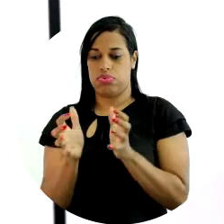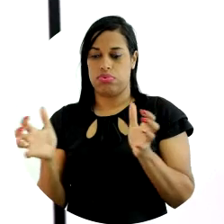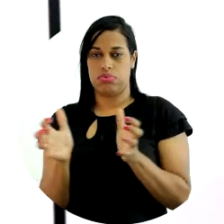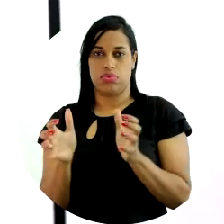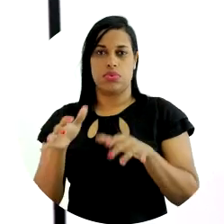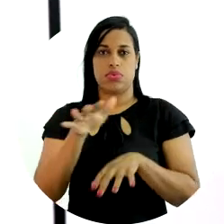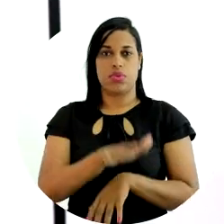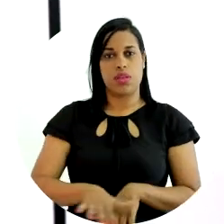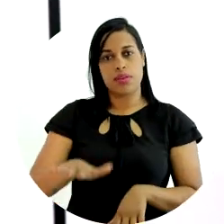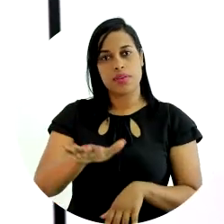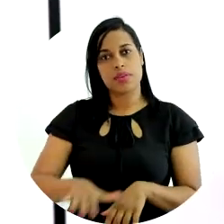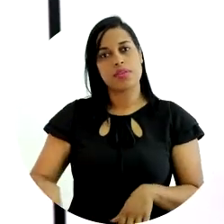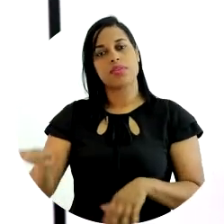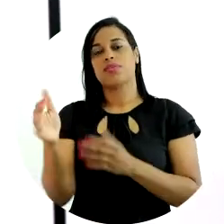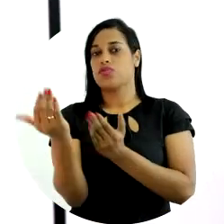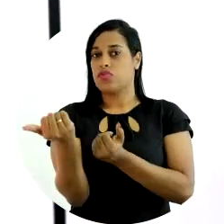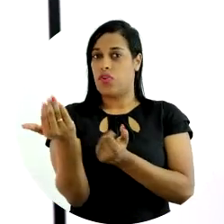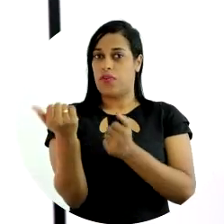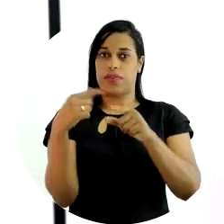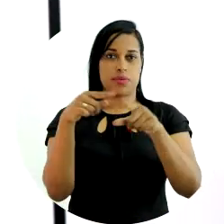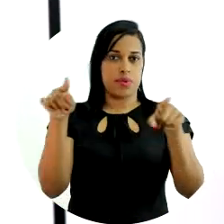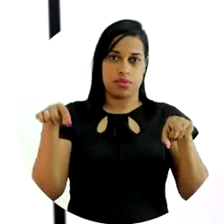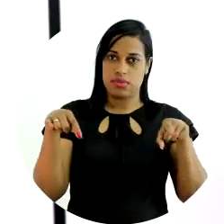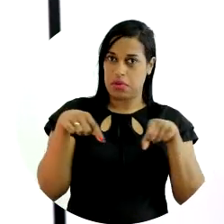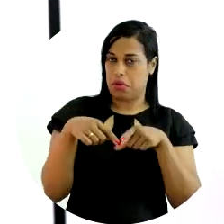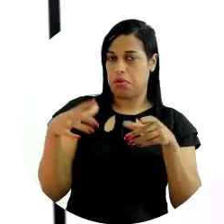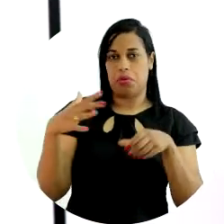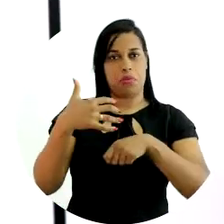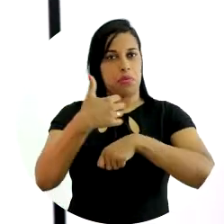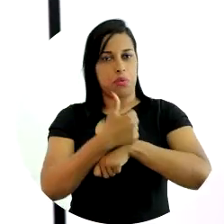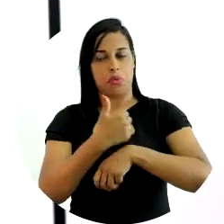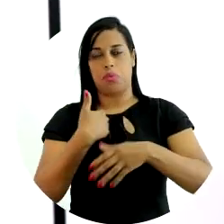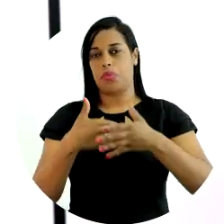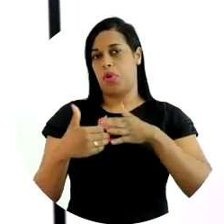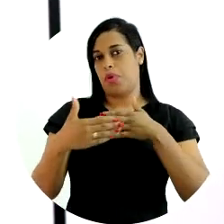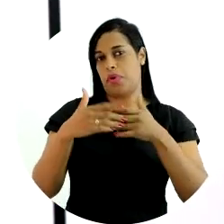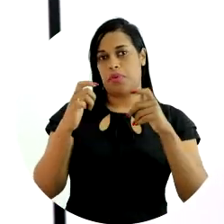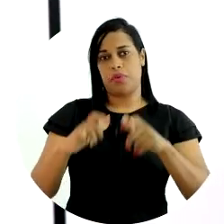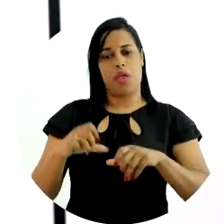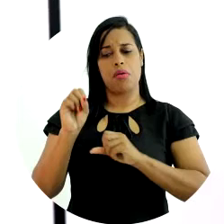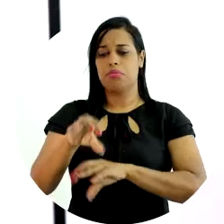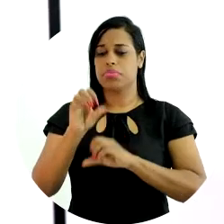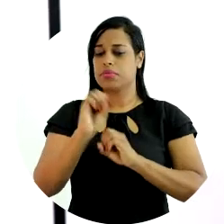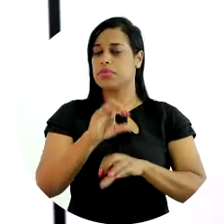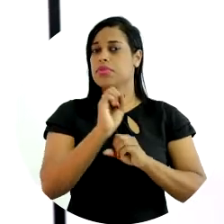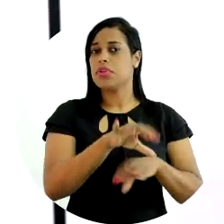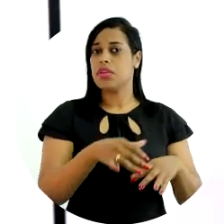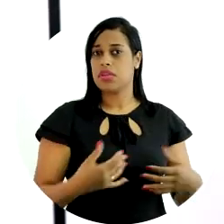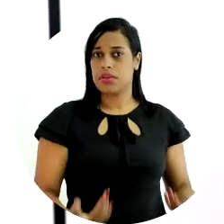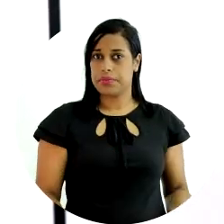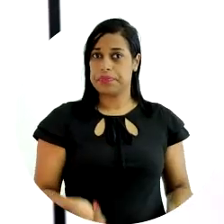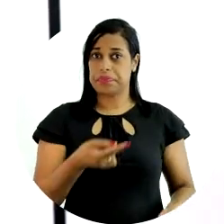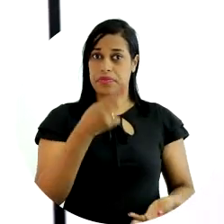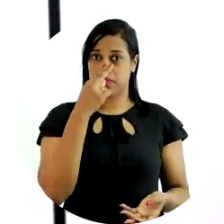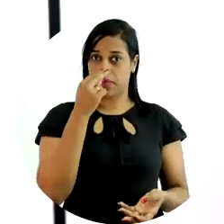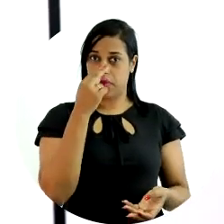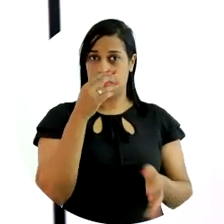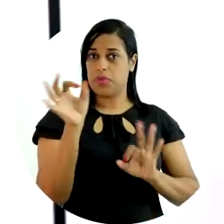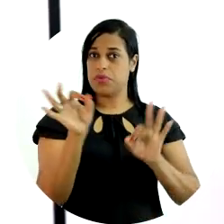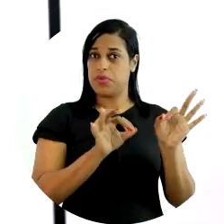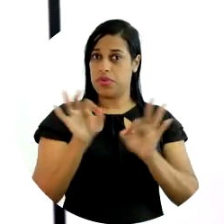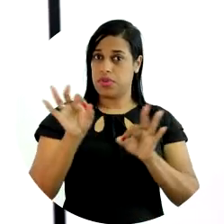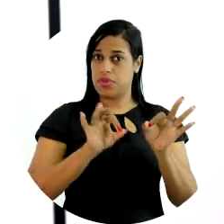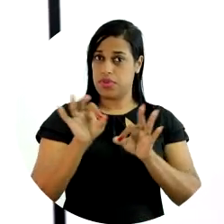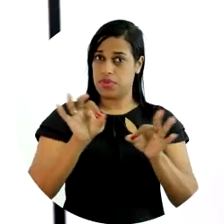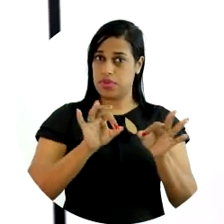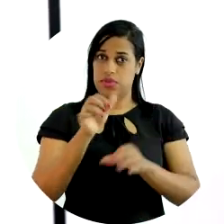podia juntar crianças e adolescentes numa sala ou no clube ou em qualquer lugar, e ele daria aula. Então ele